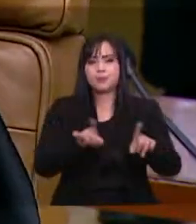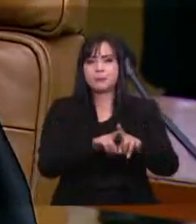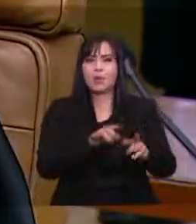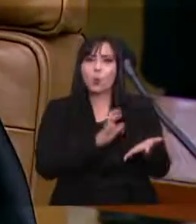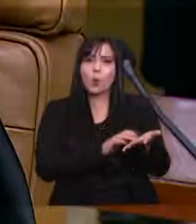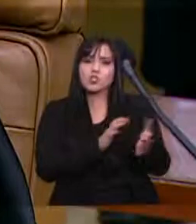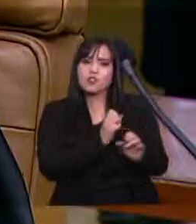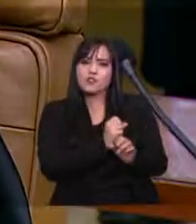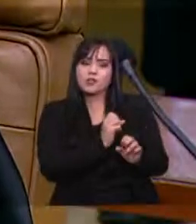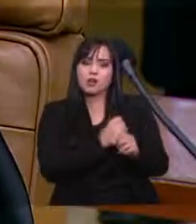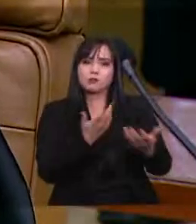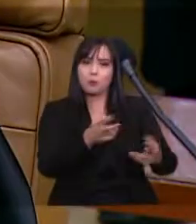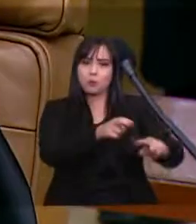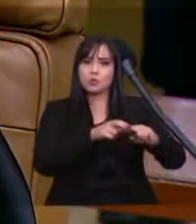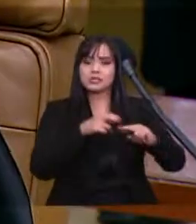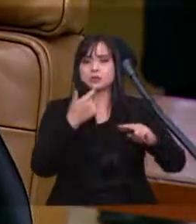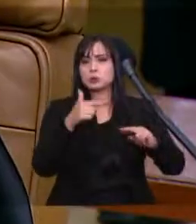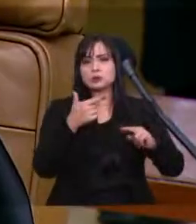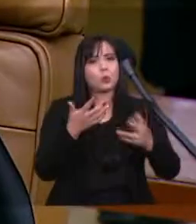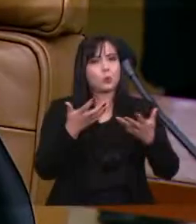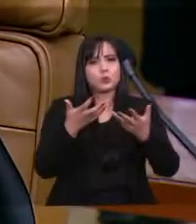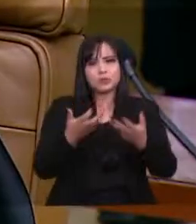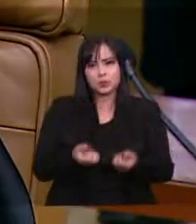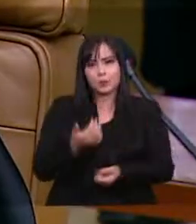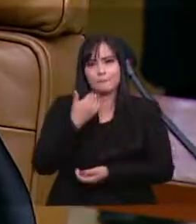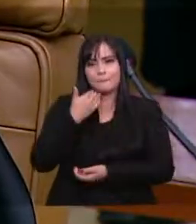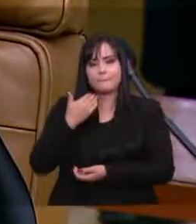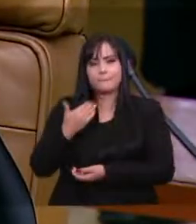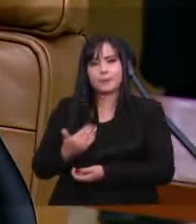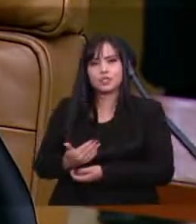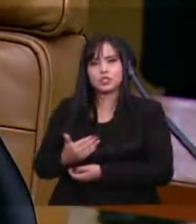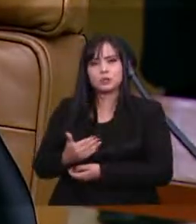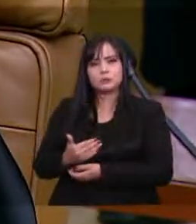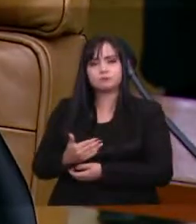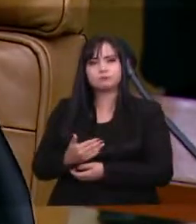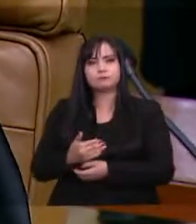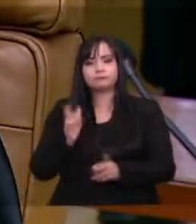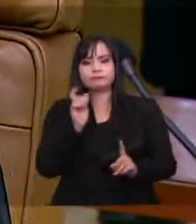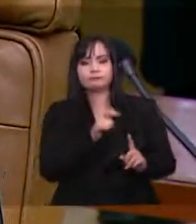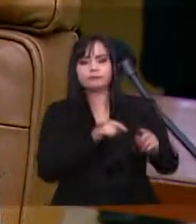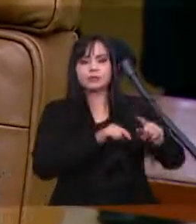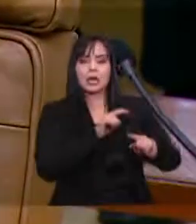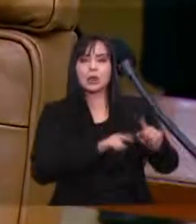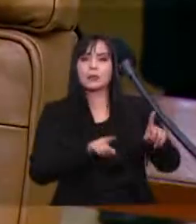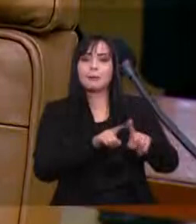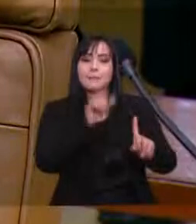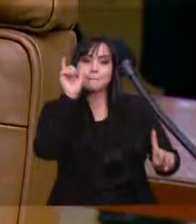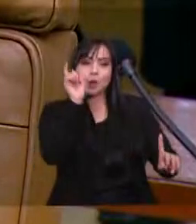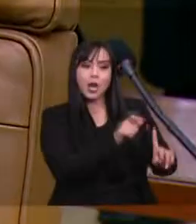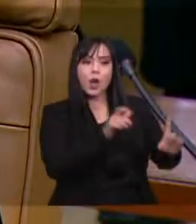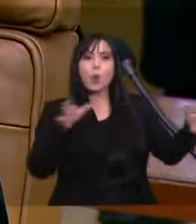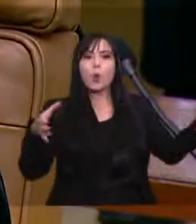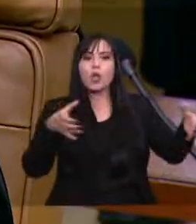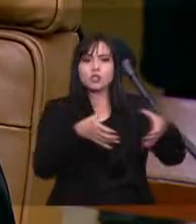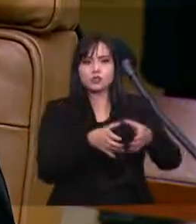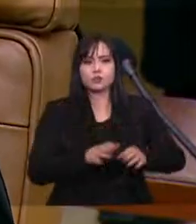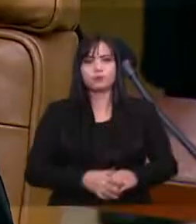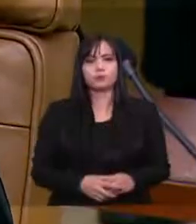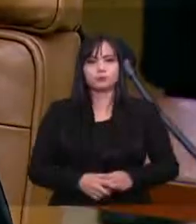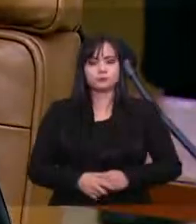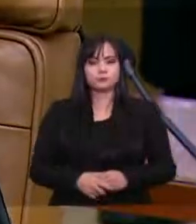quantificar portanto não acolho o pedido de danos materiais quanto a danos morais coletivos